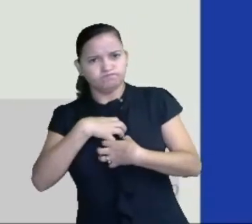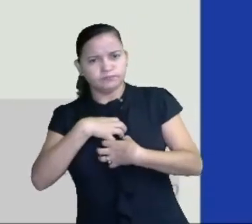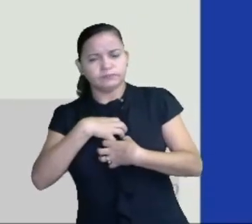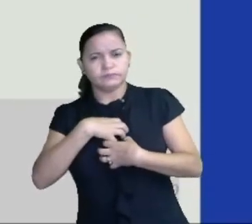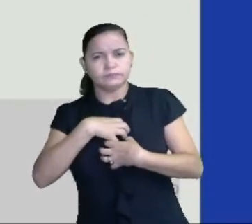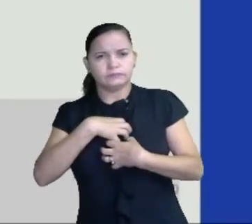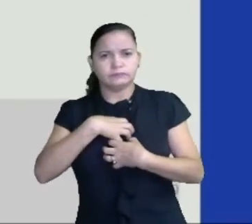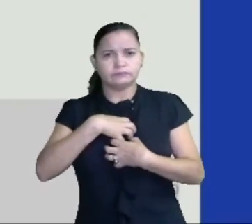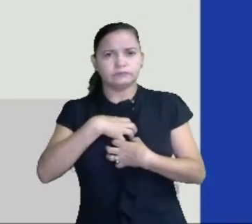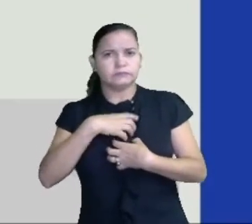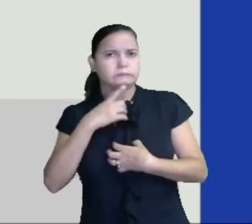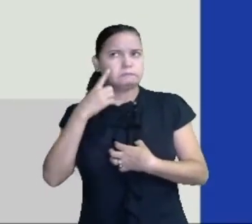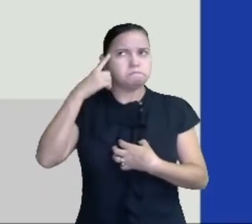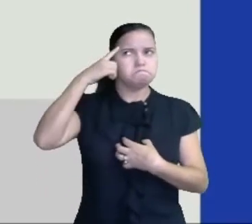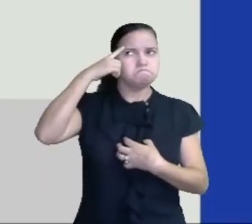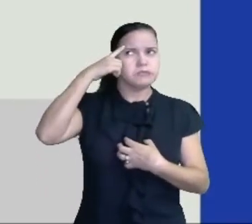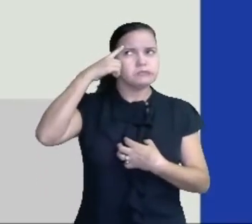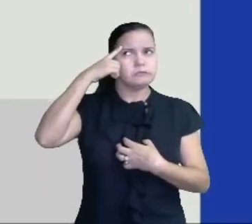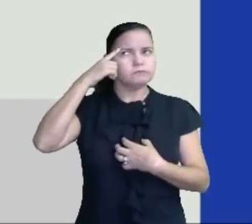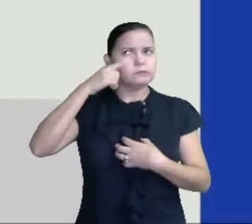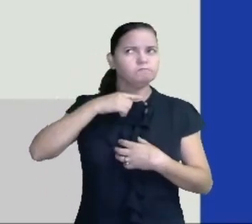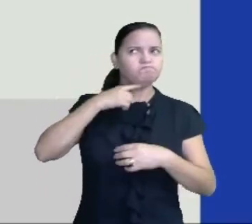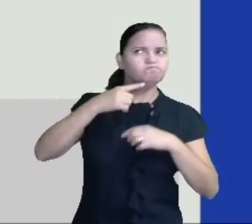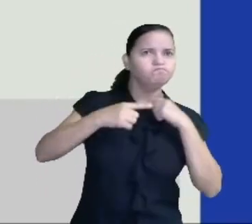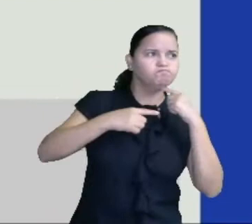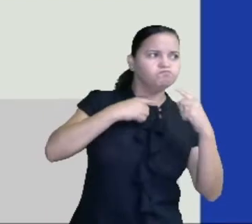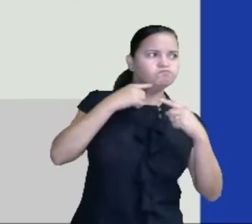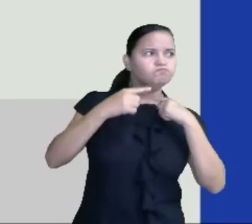por deduções e